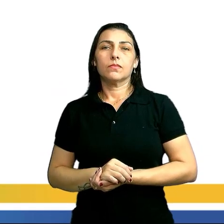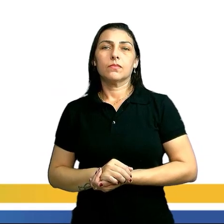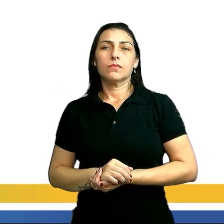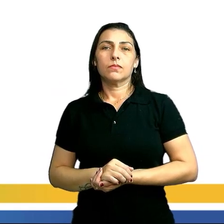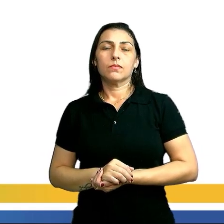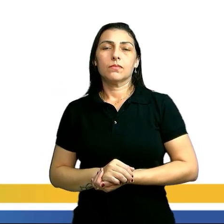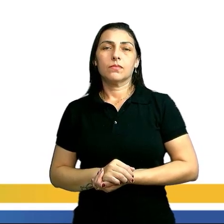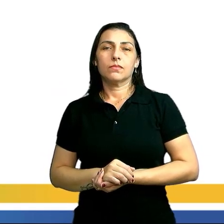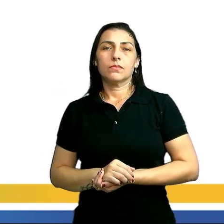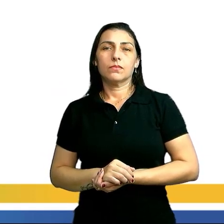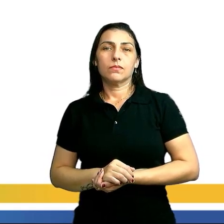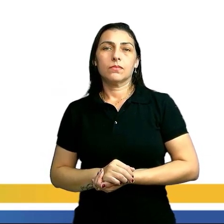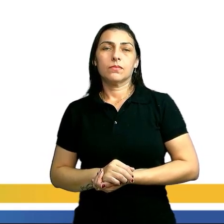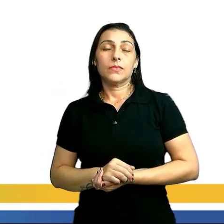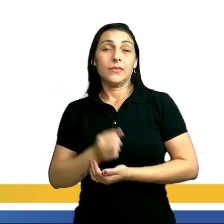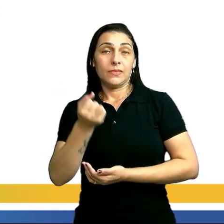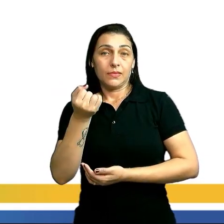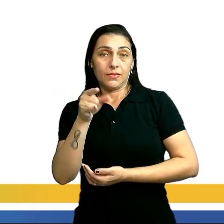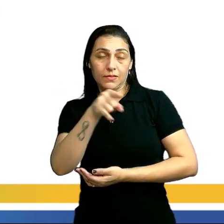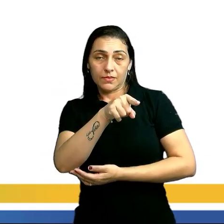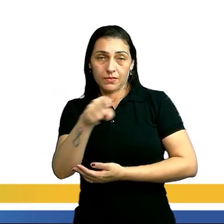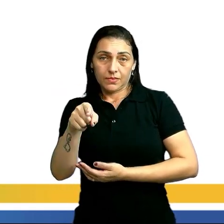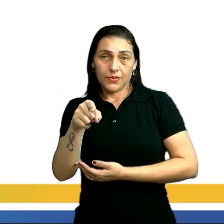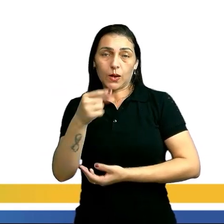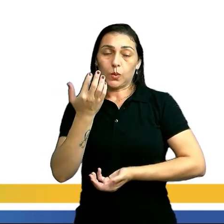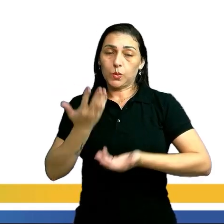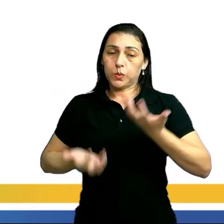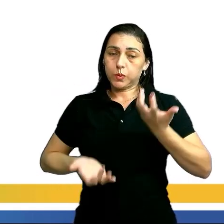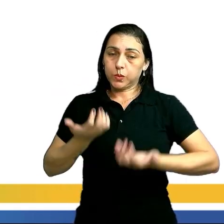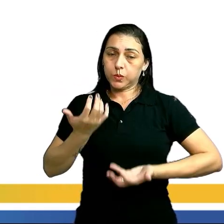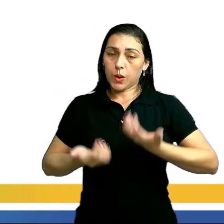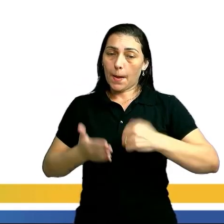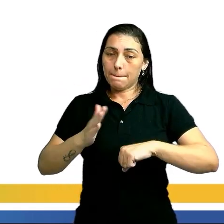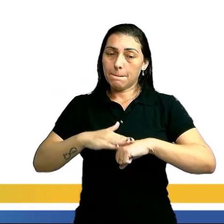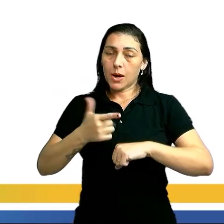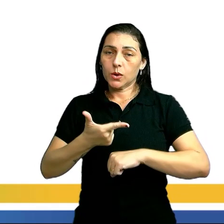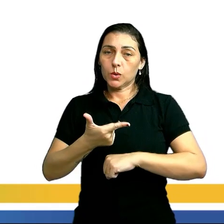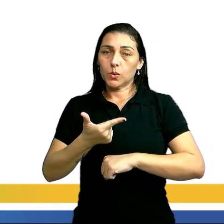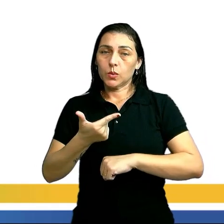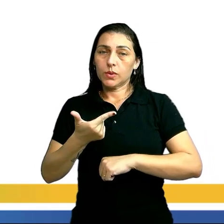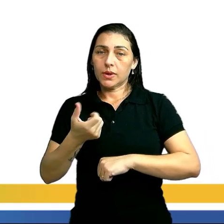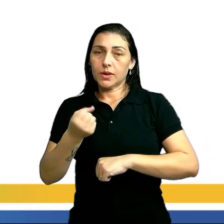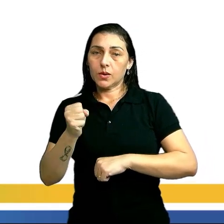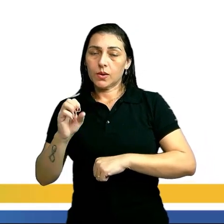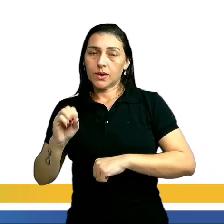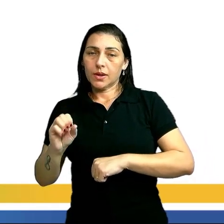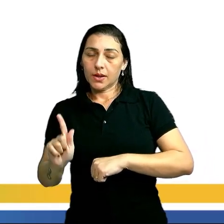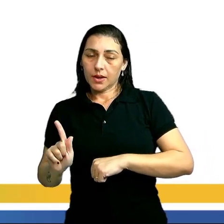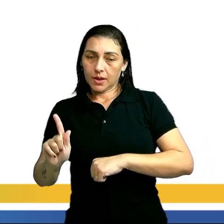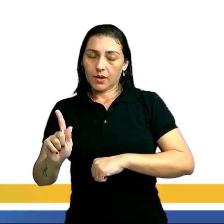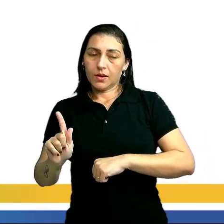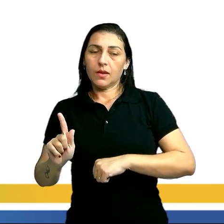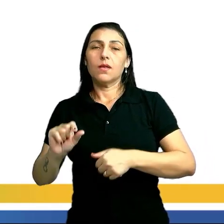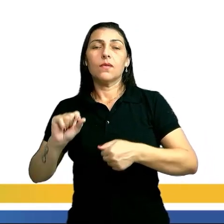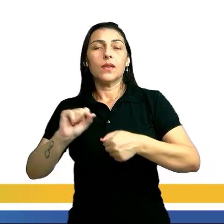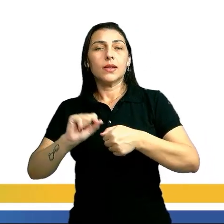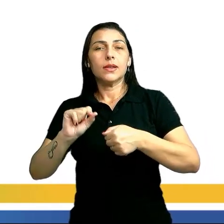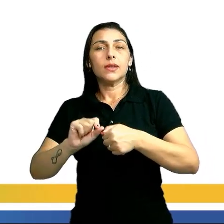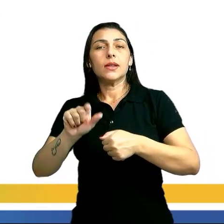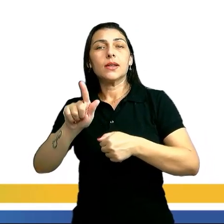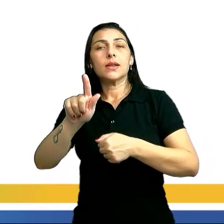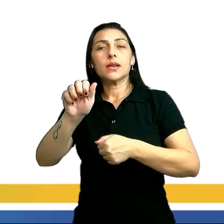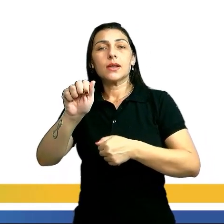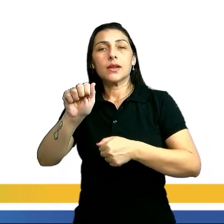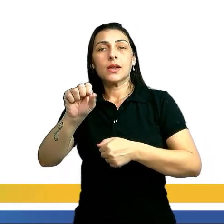é sabido que se você aquecer por mais de 280 graus, aí ele vai formar gases